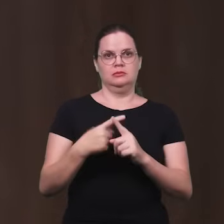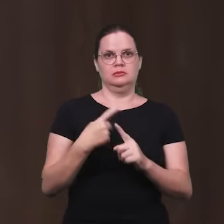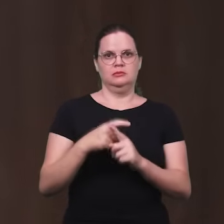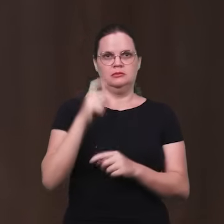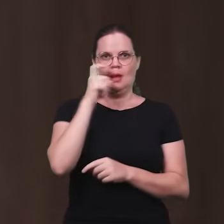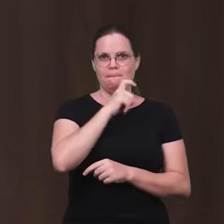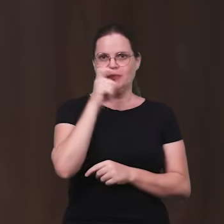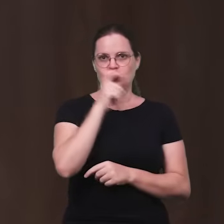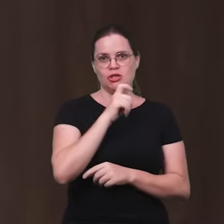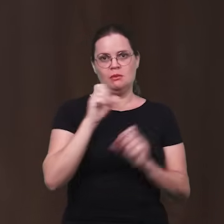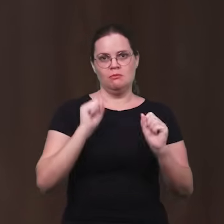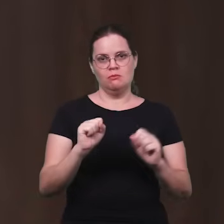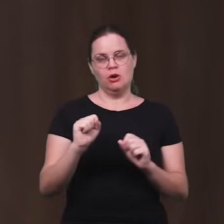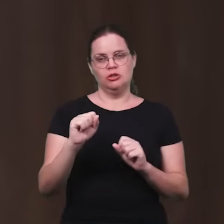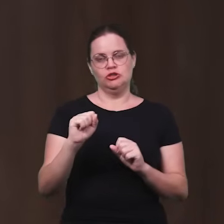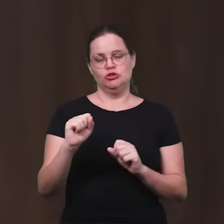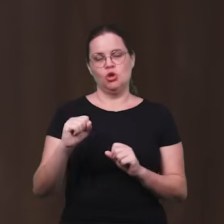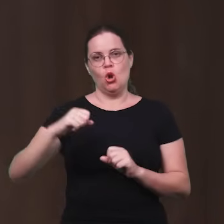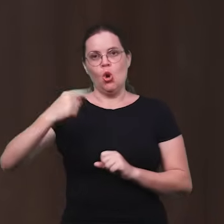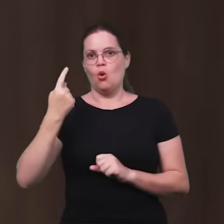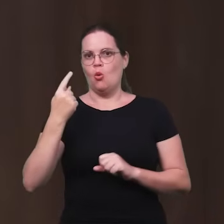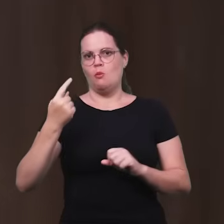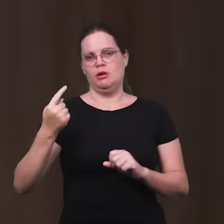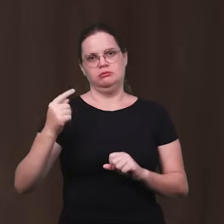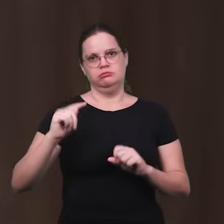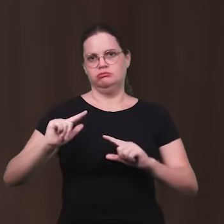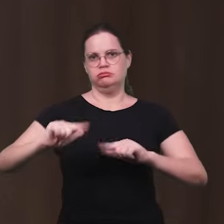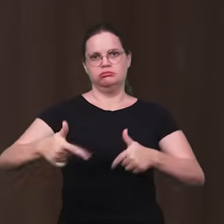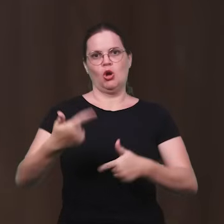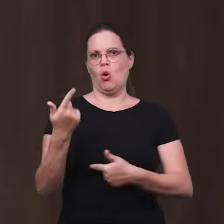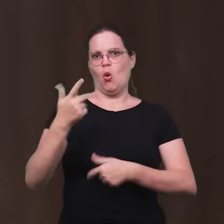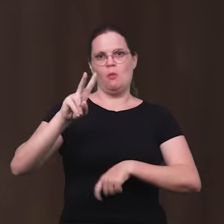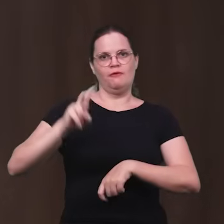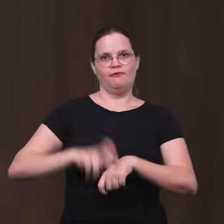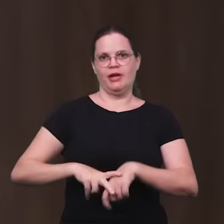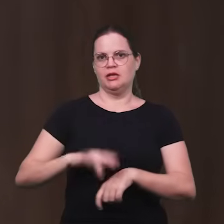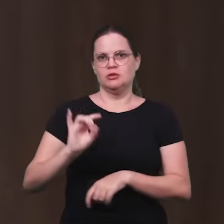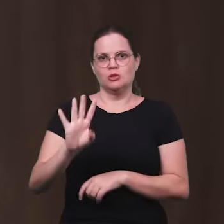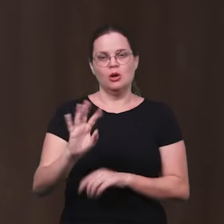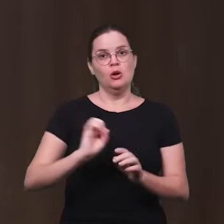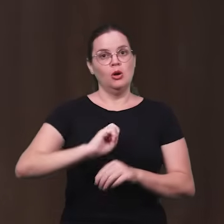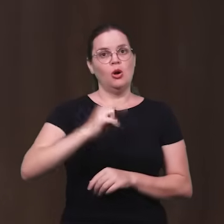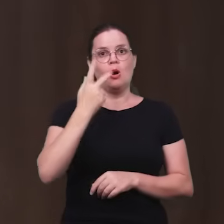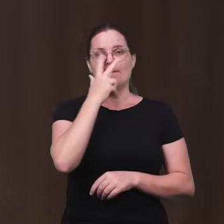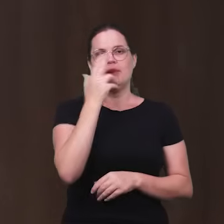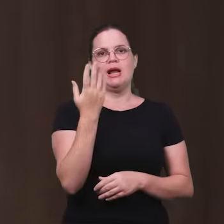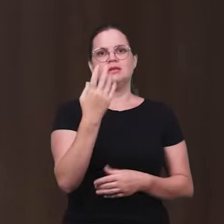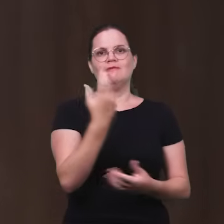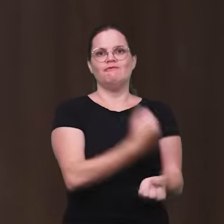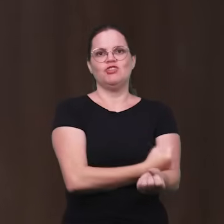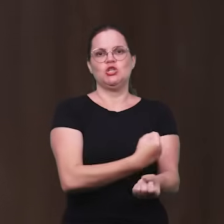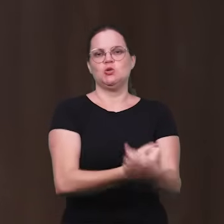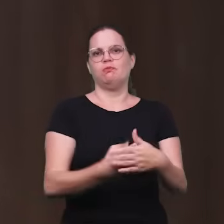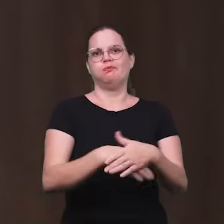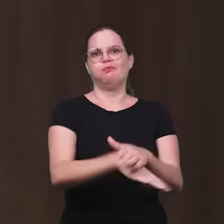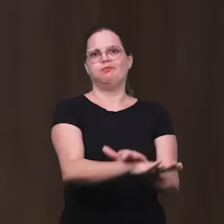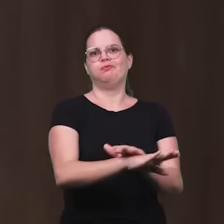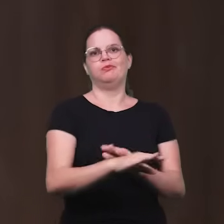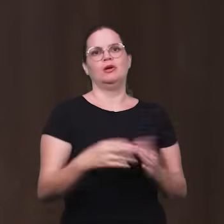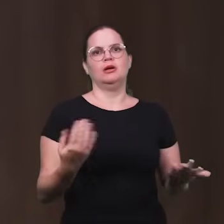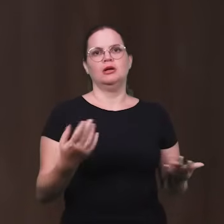se tornar um estado, um vício, um traço da personalidade de